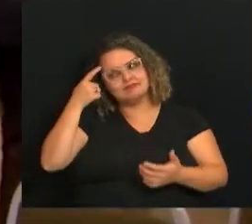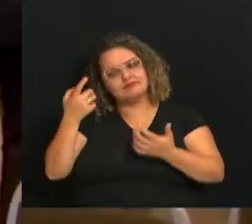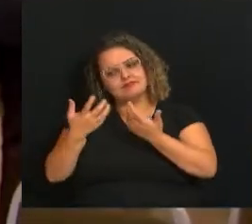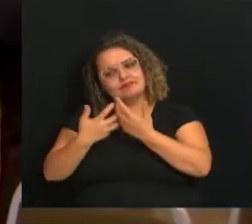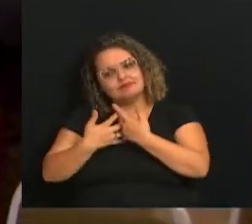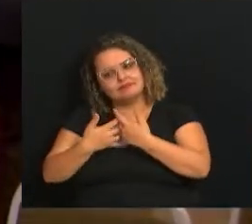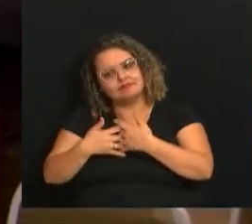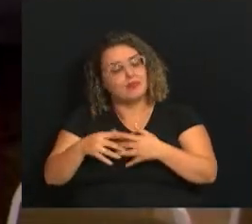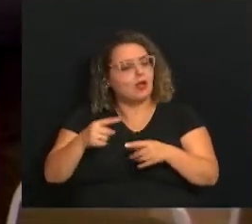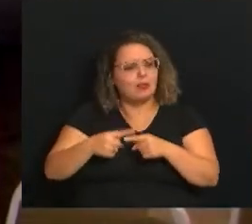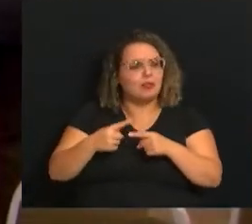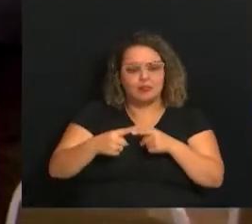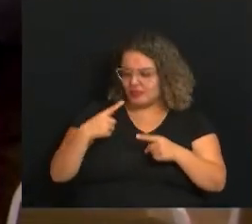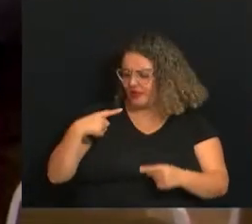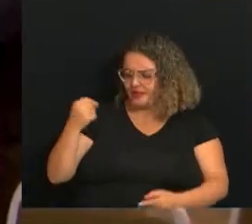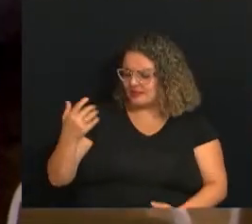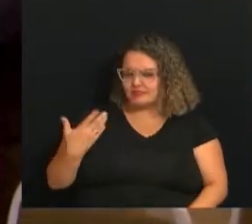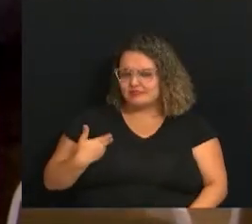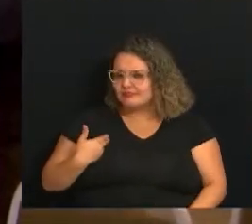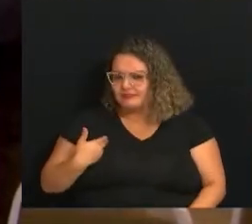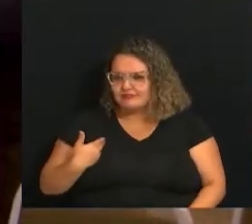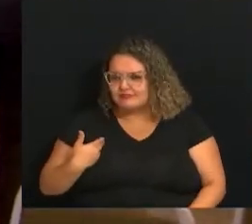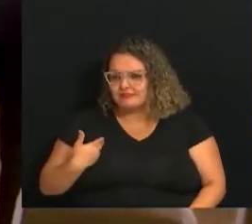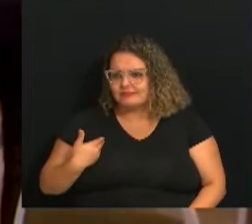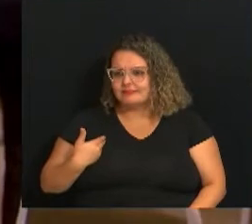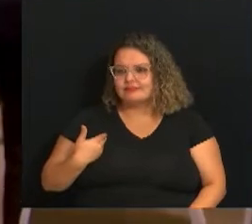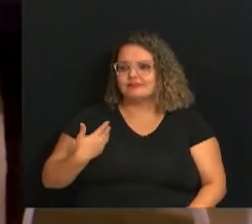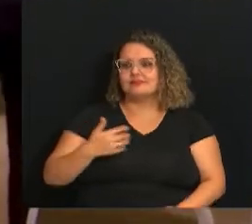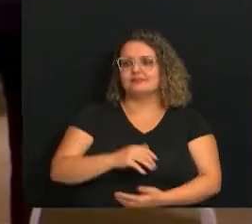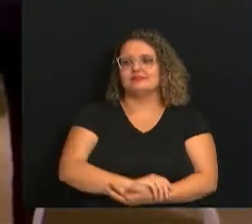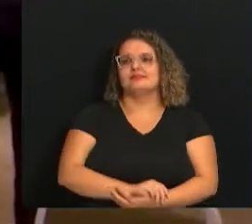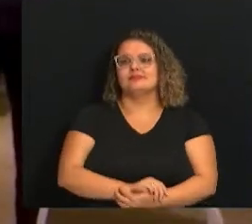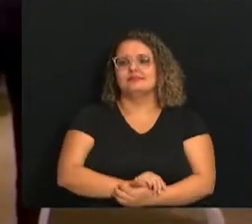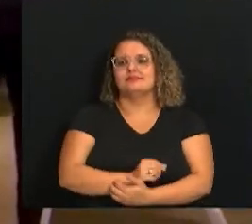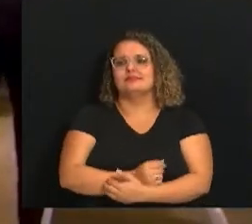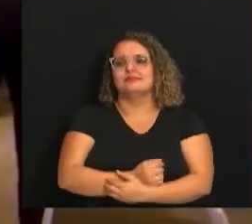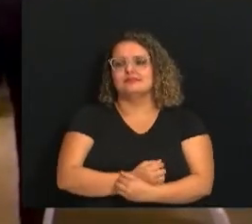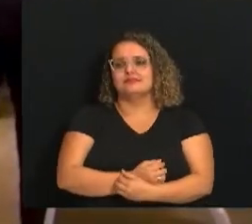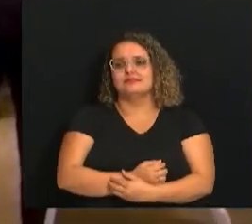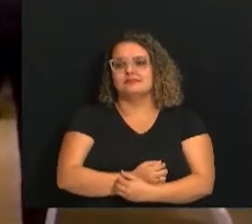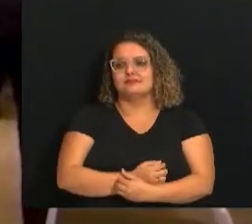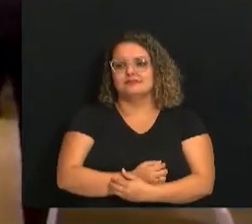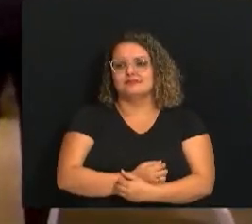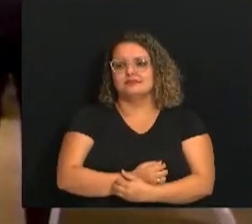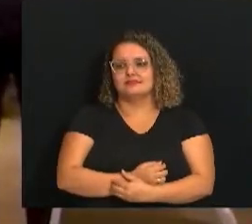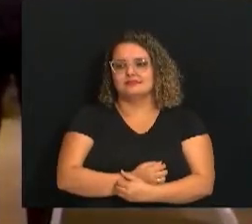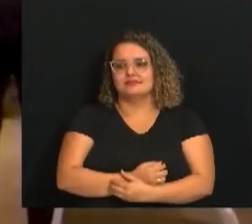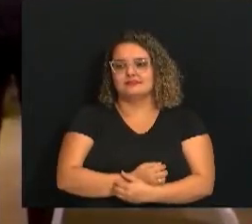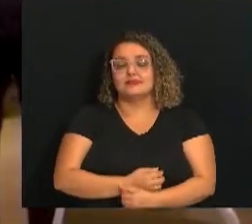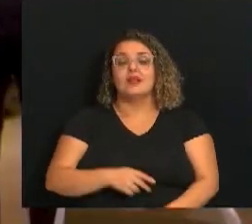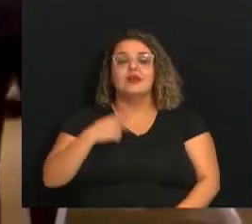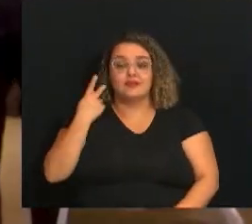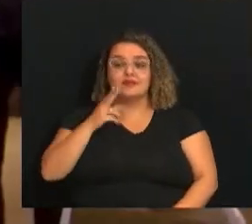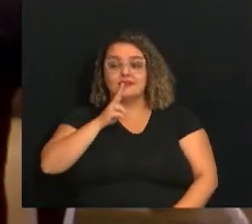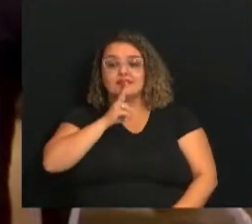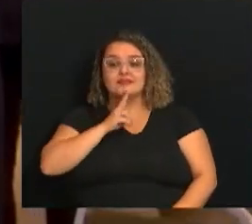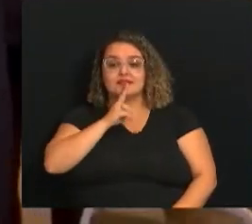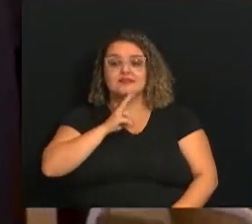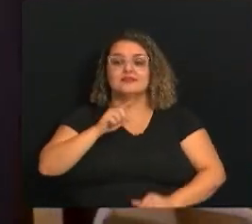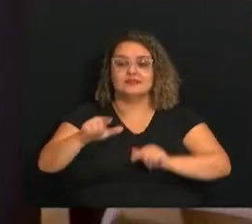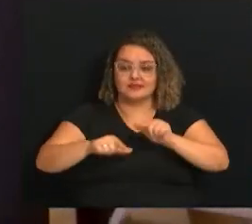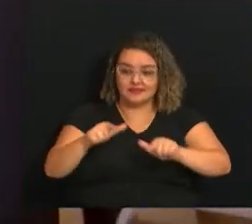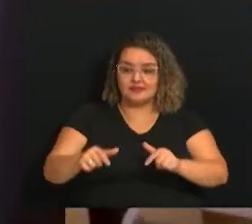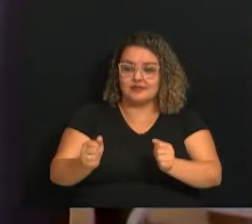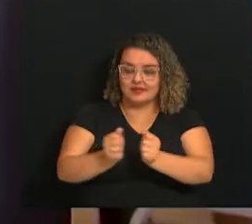que será que por que escolheram a mim? E como eu sabia que o vereador Nelson trabalha também naquele